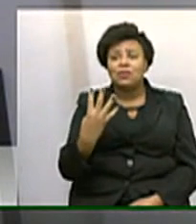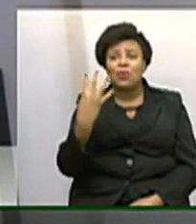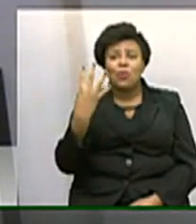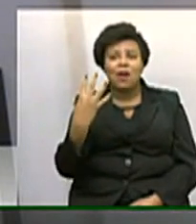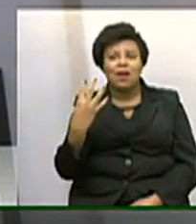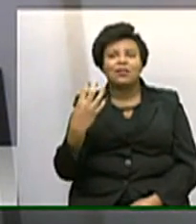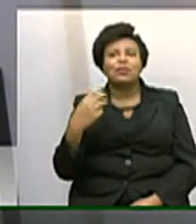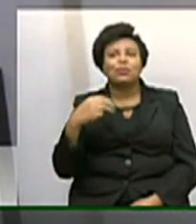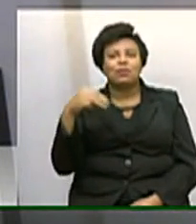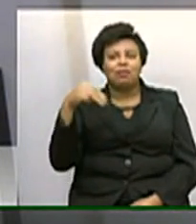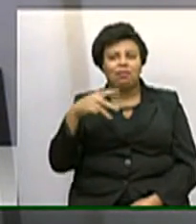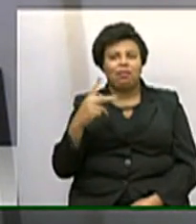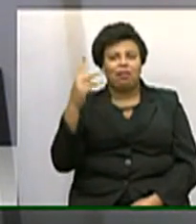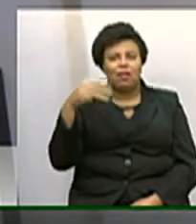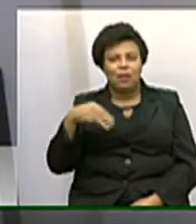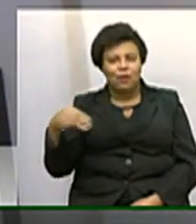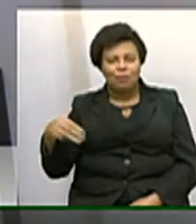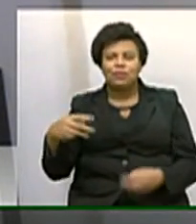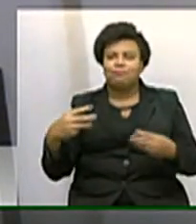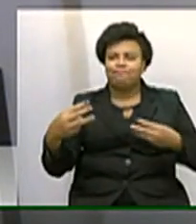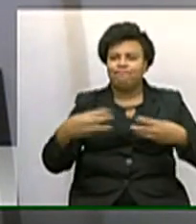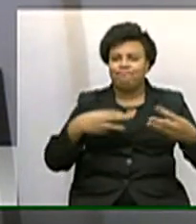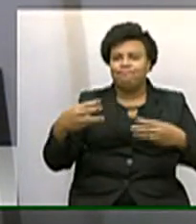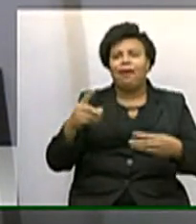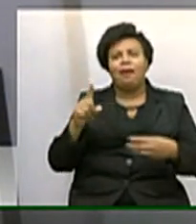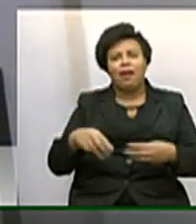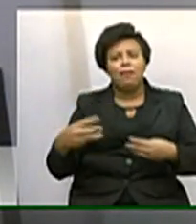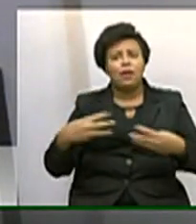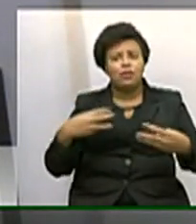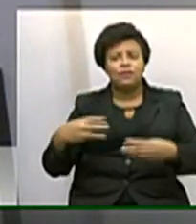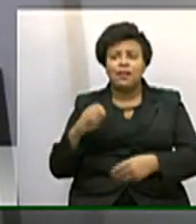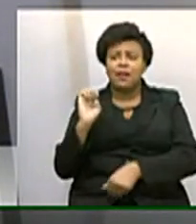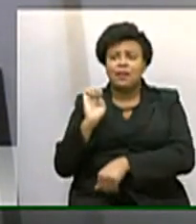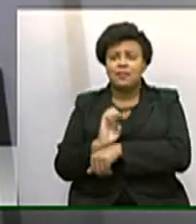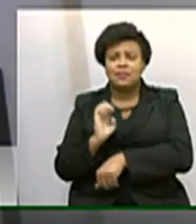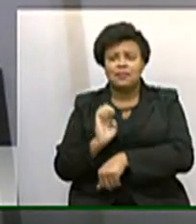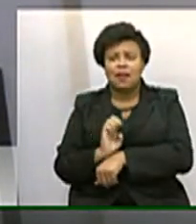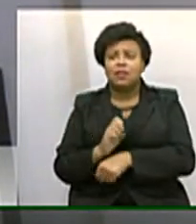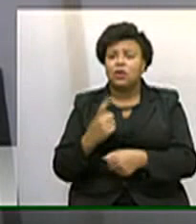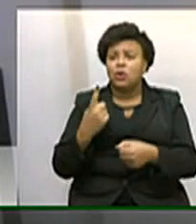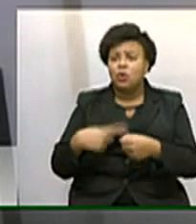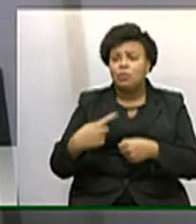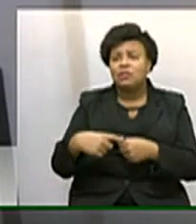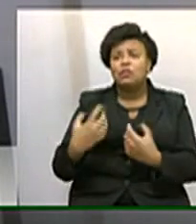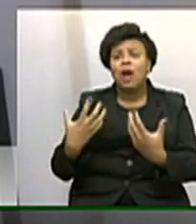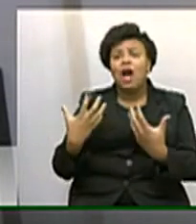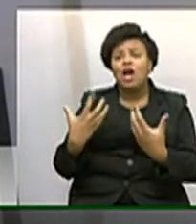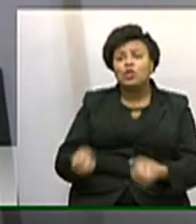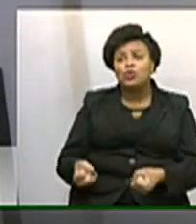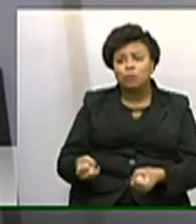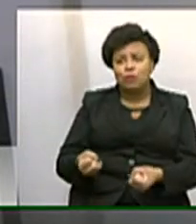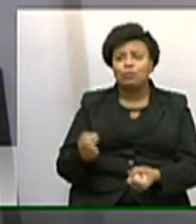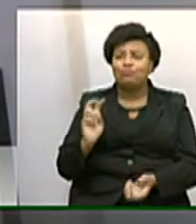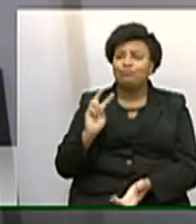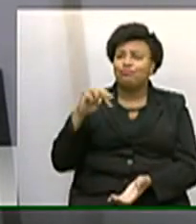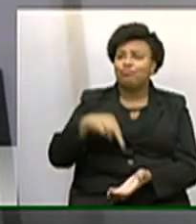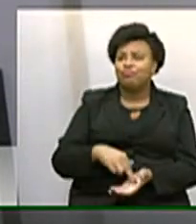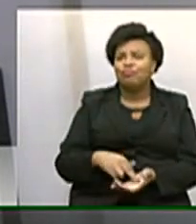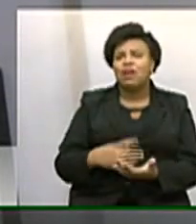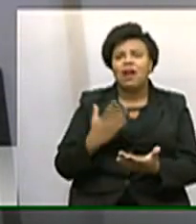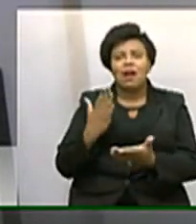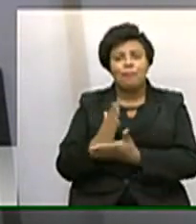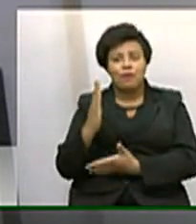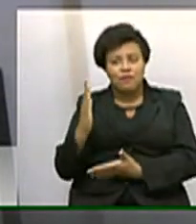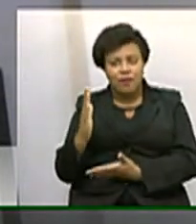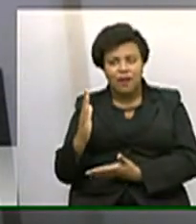3,7 quilômetros da rodovia, que é uma rodovia estadual, que o município está assumindo, aprovado